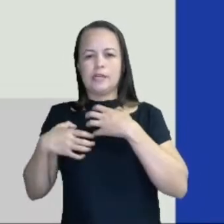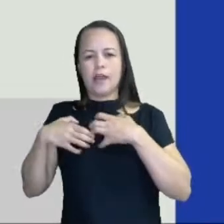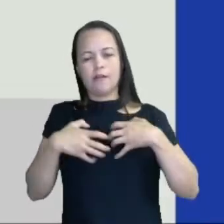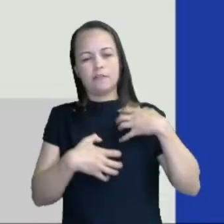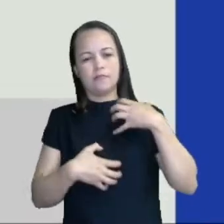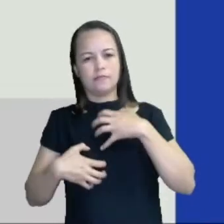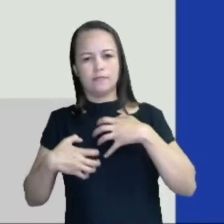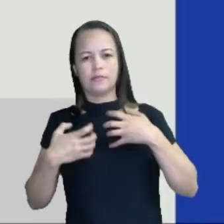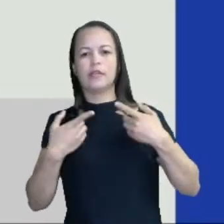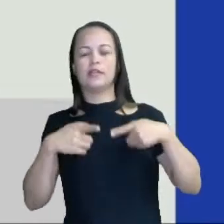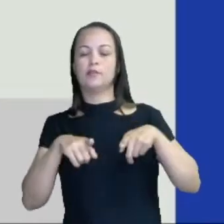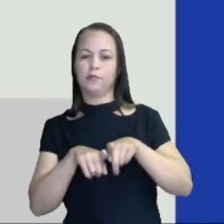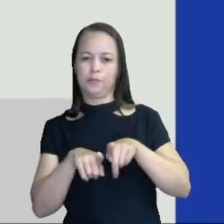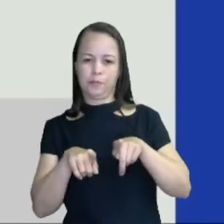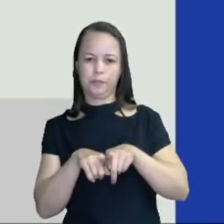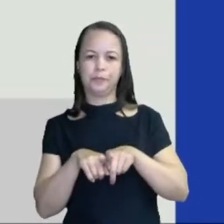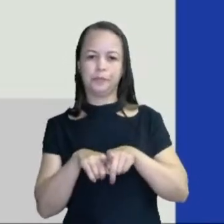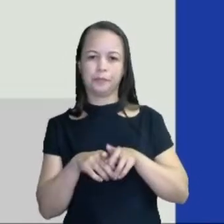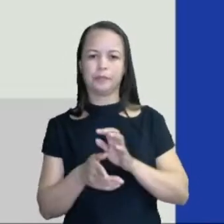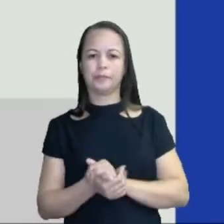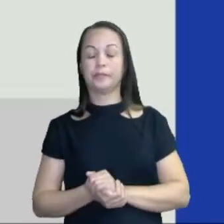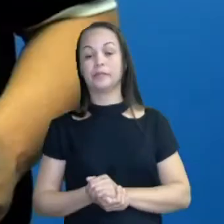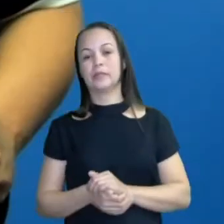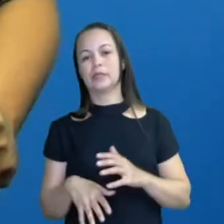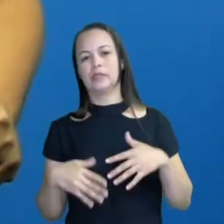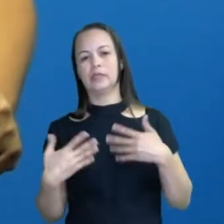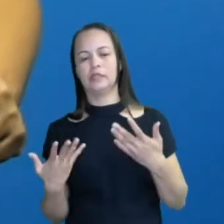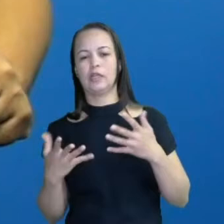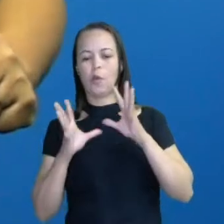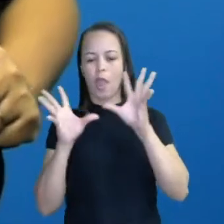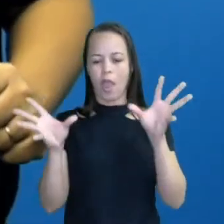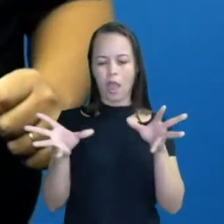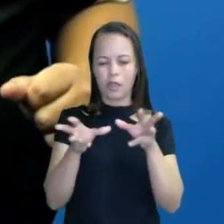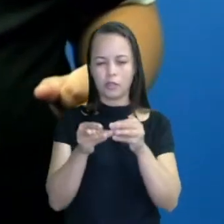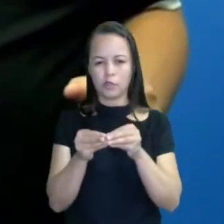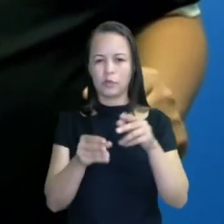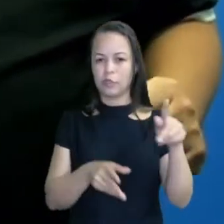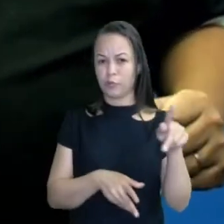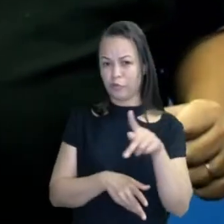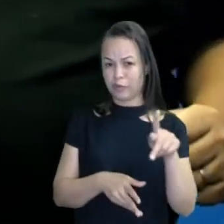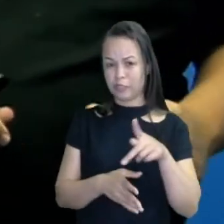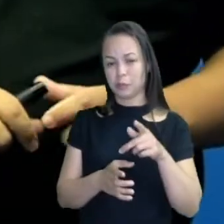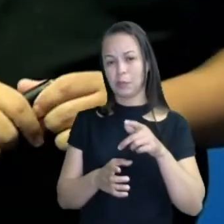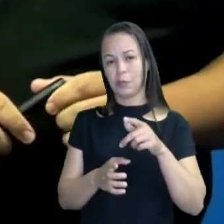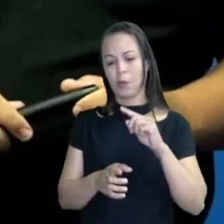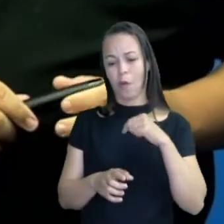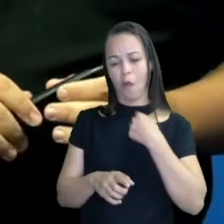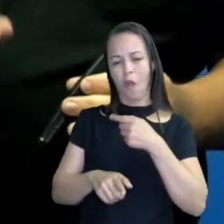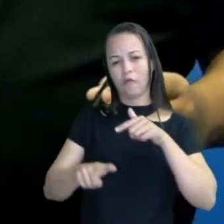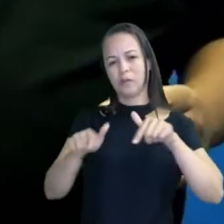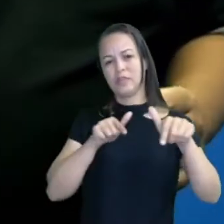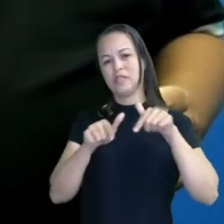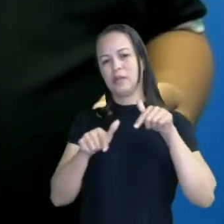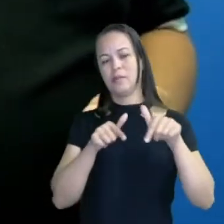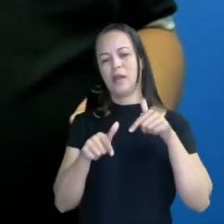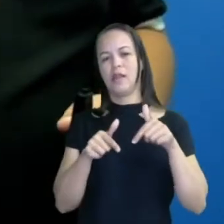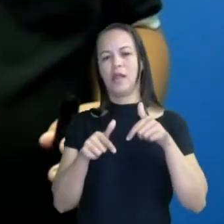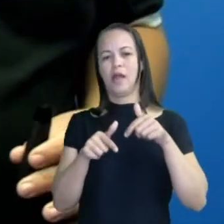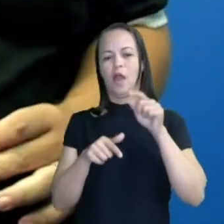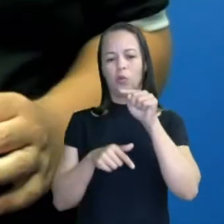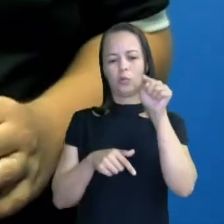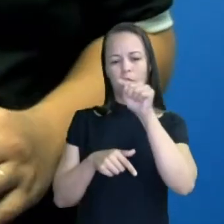anseios, certo? Então, resumindo, professor, a gente vai trabalhar os seguintes